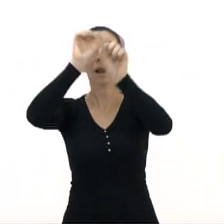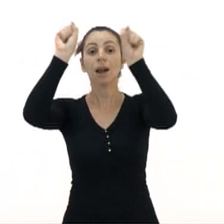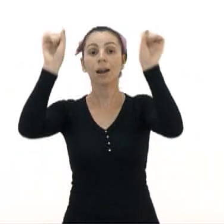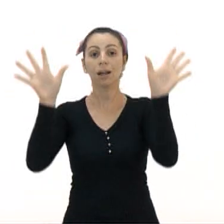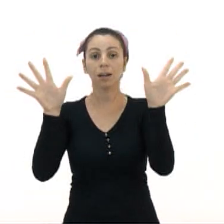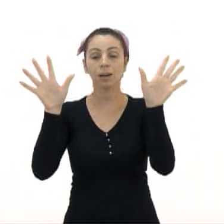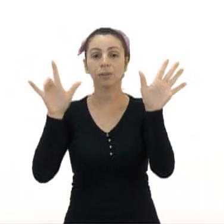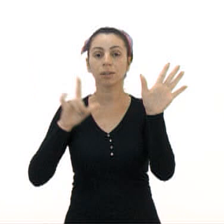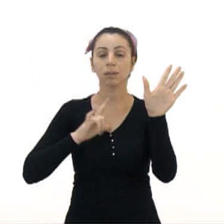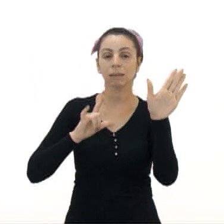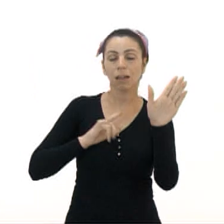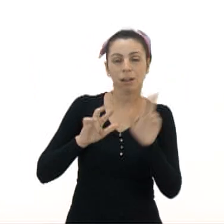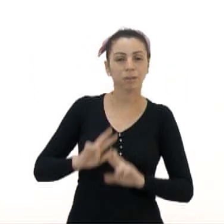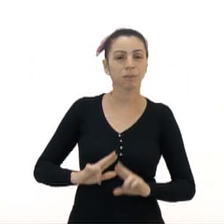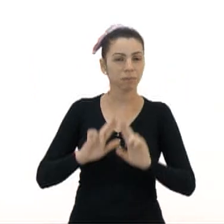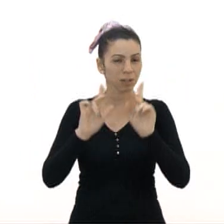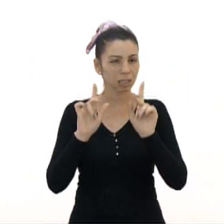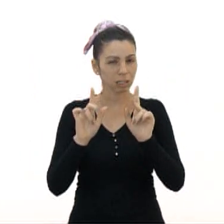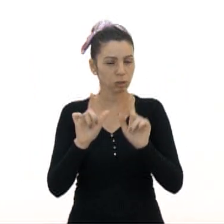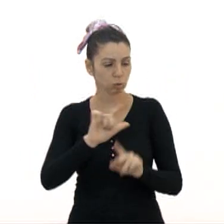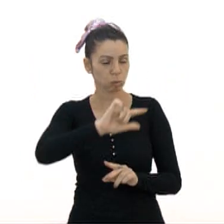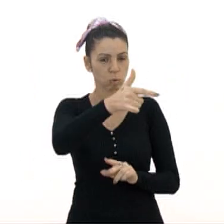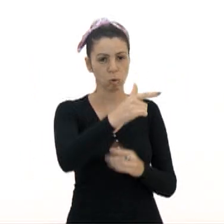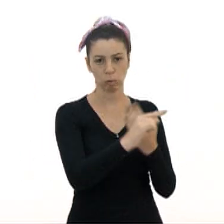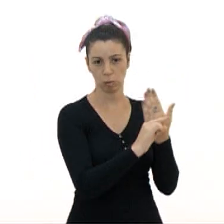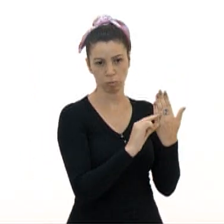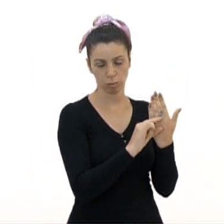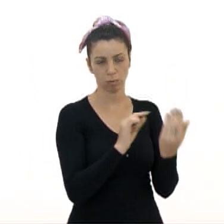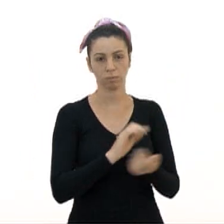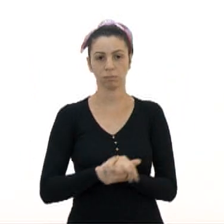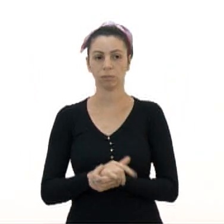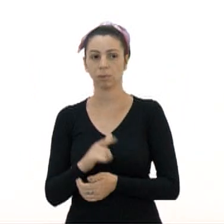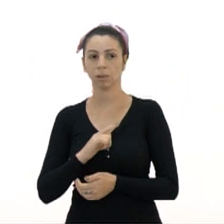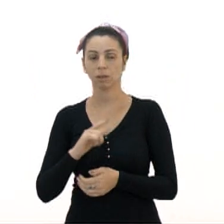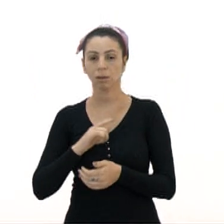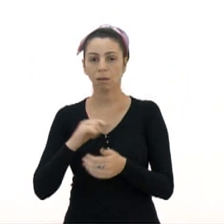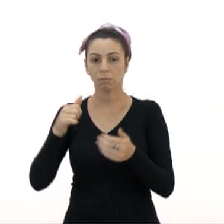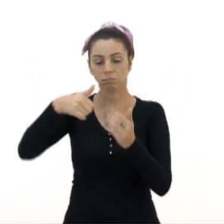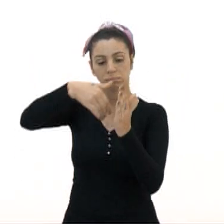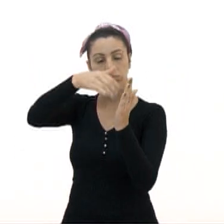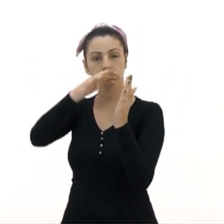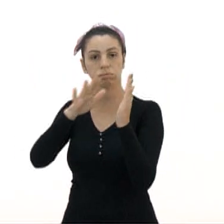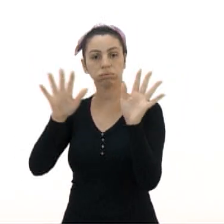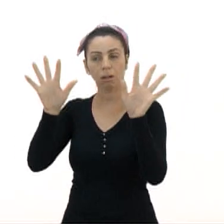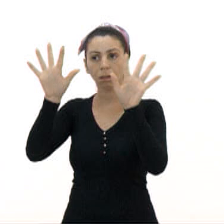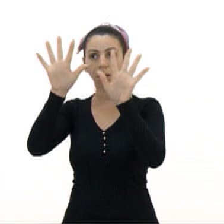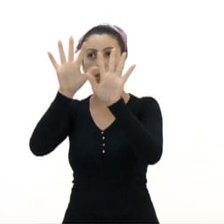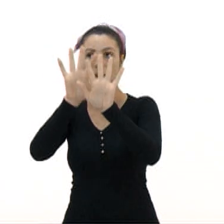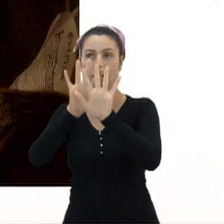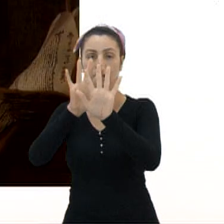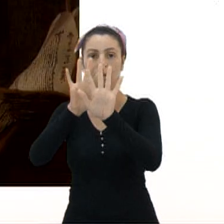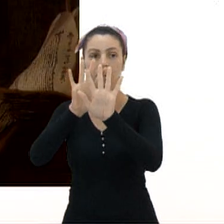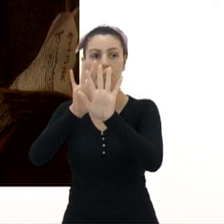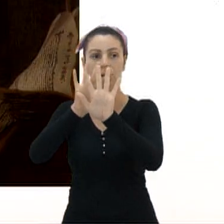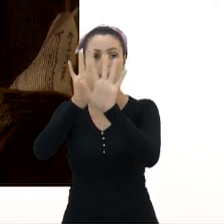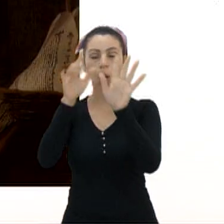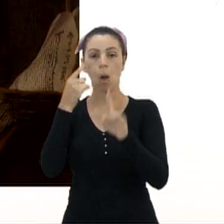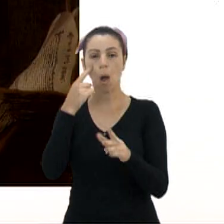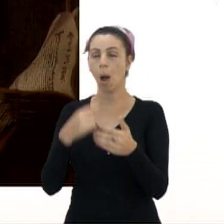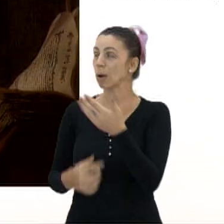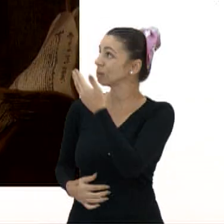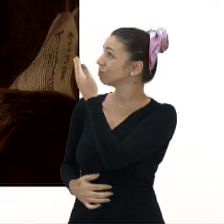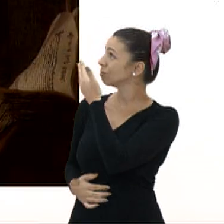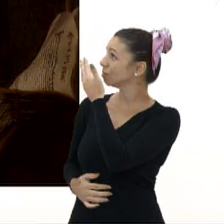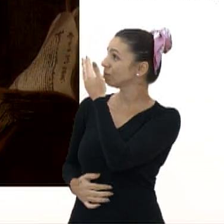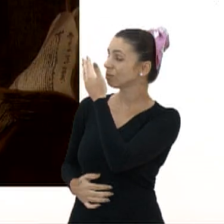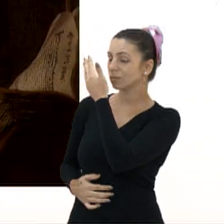pouquinho, né, diferente do Caravaggio, e as penumbras envolvem a área de luminosidade intensa.